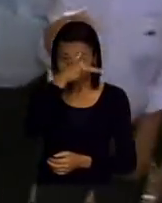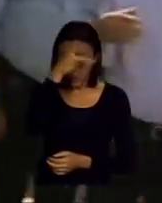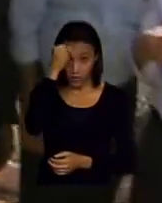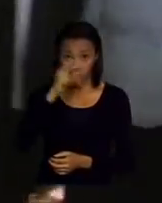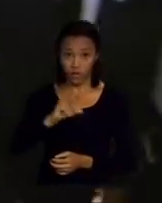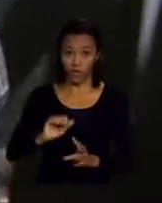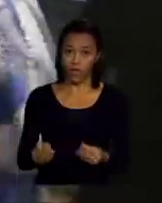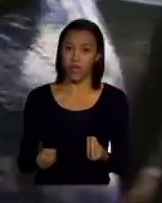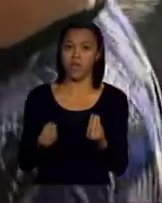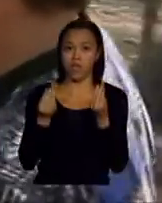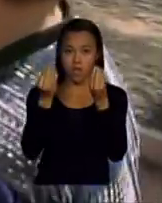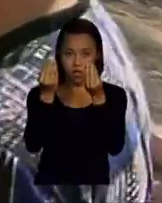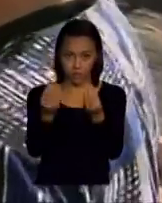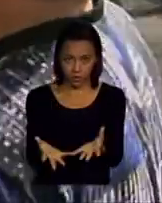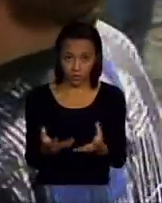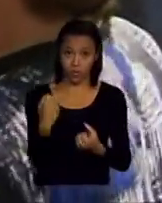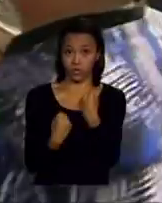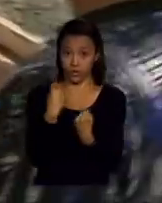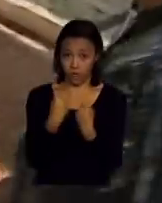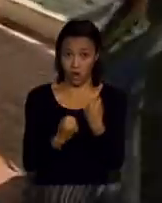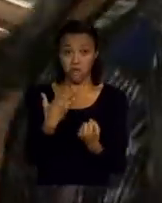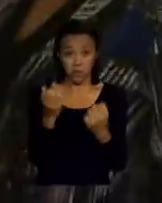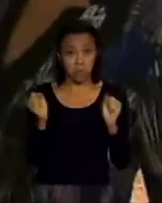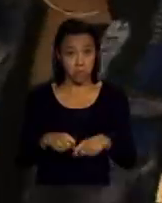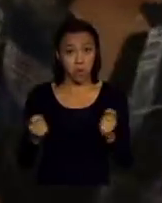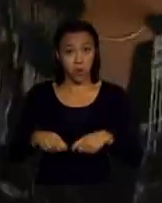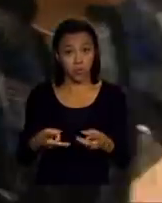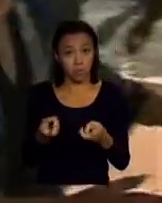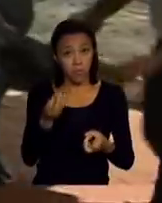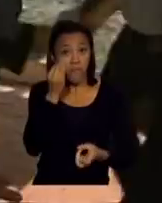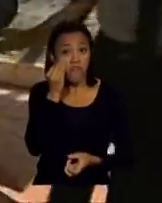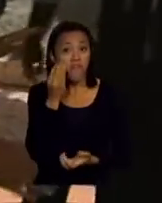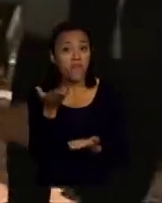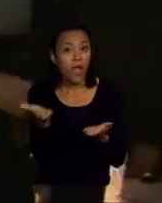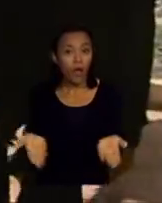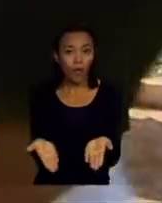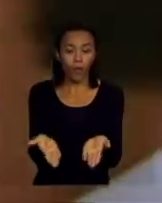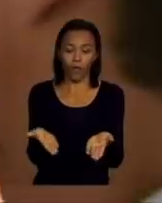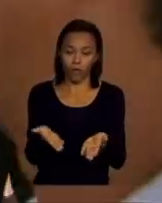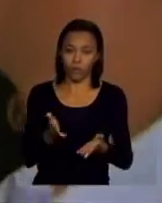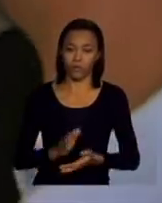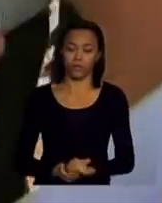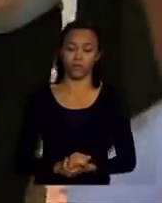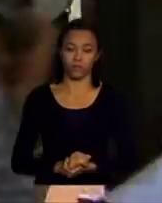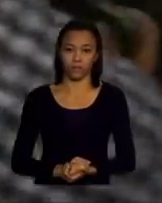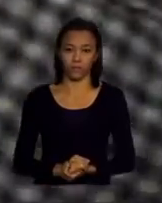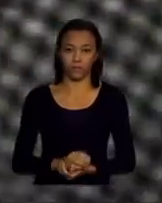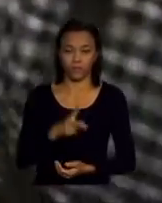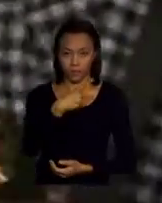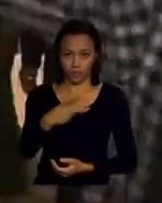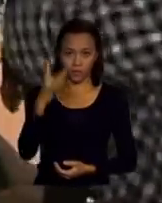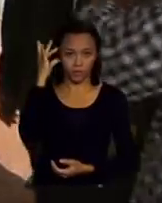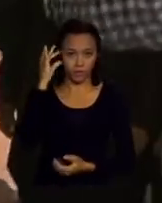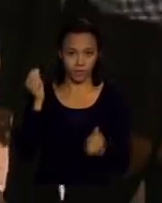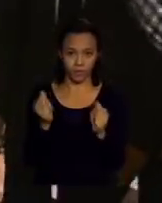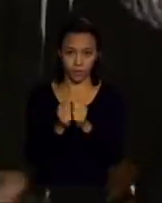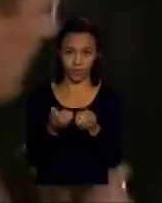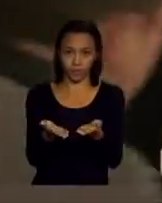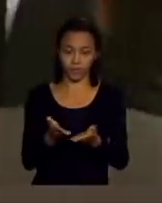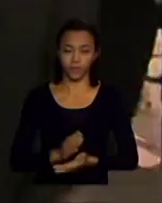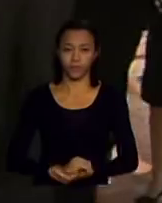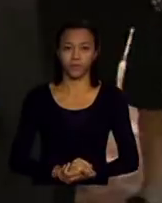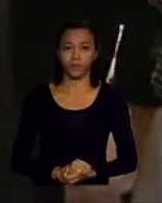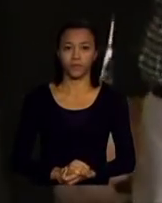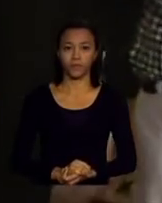receber essas retroescavadeiras, como você pode ver nas imagens por trás da presidenta Dilma Rousseff.